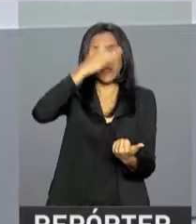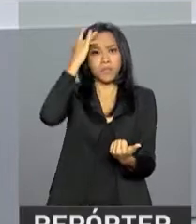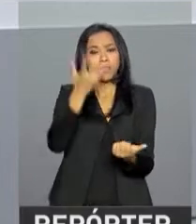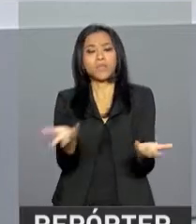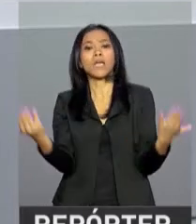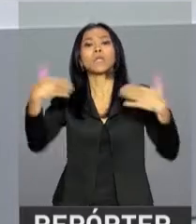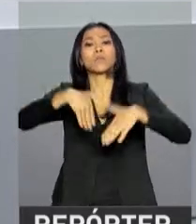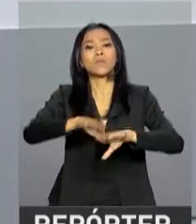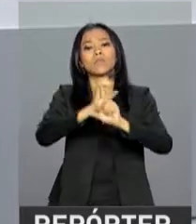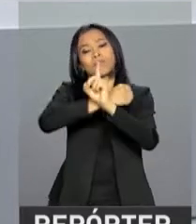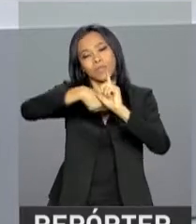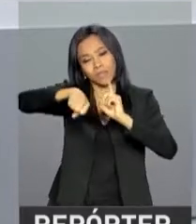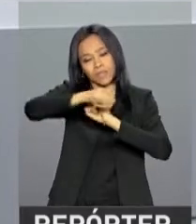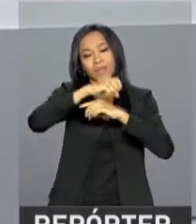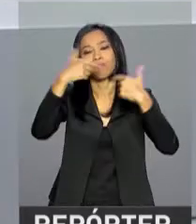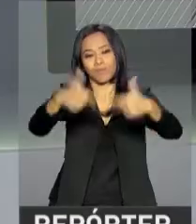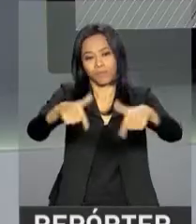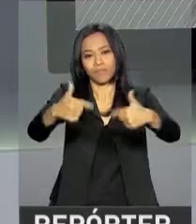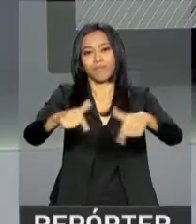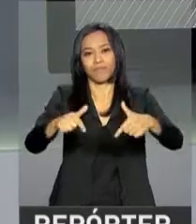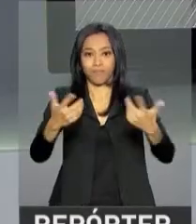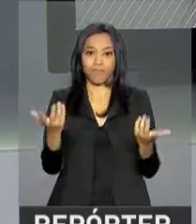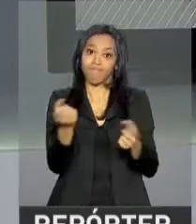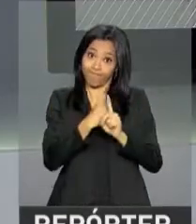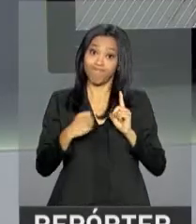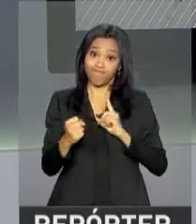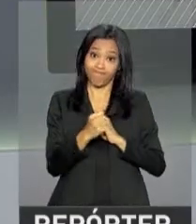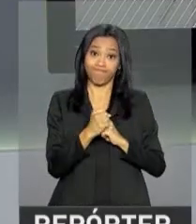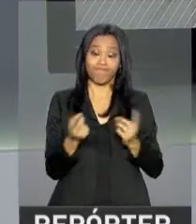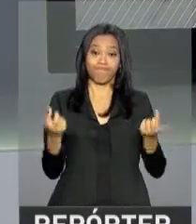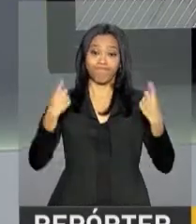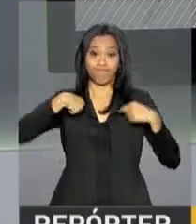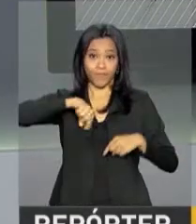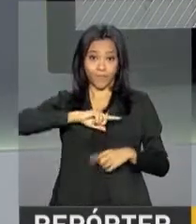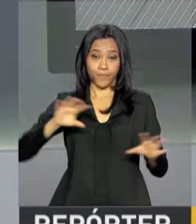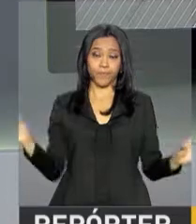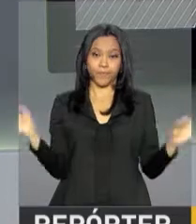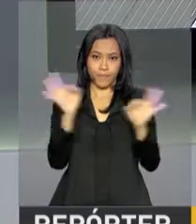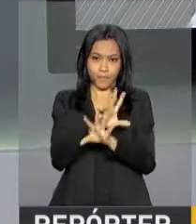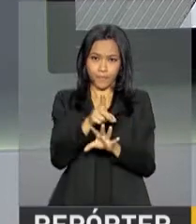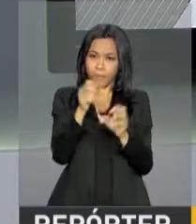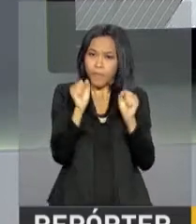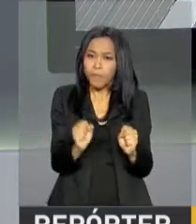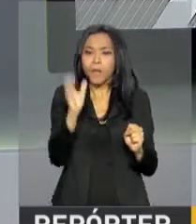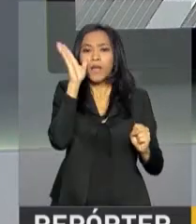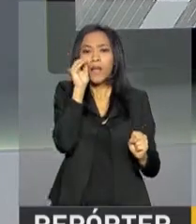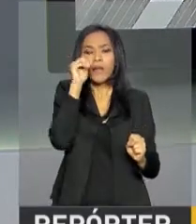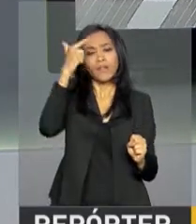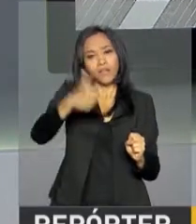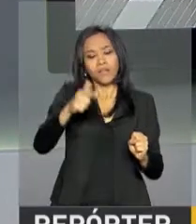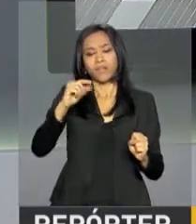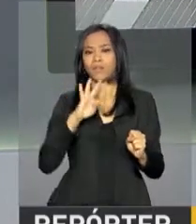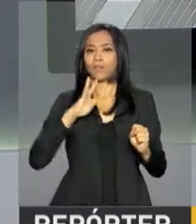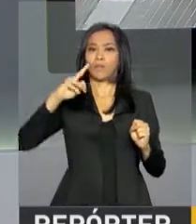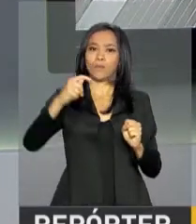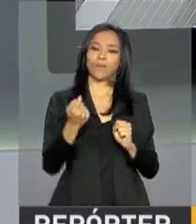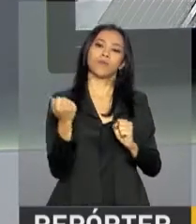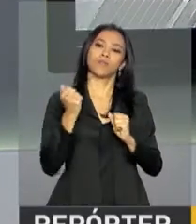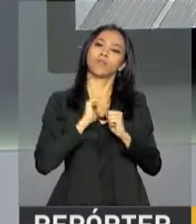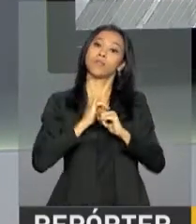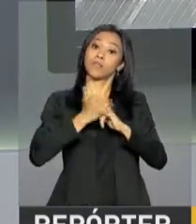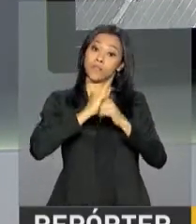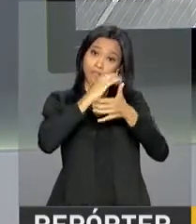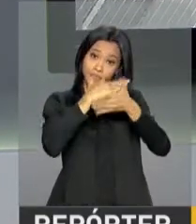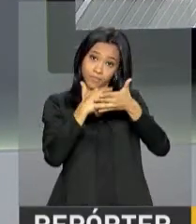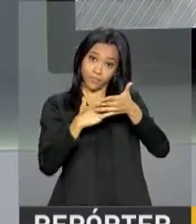de trabalho e à sociedade nós ficamos por aqui você pode rever as reportagens no youtube e toda a nossa programação também